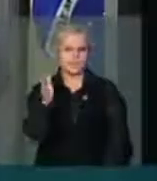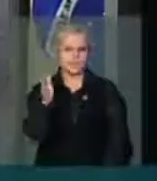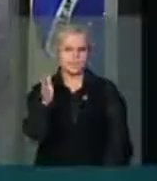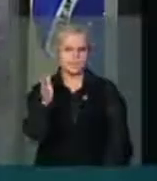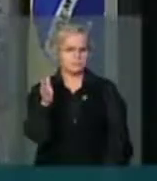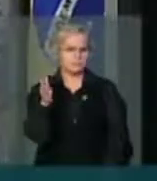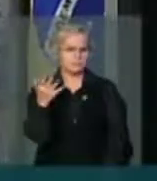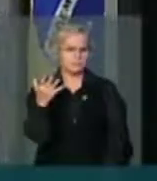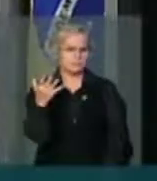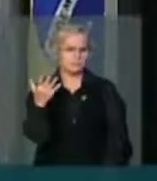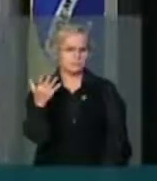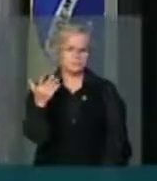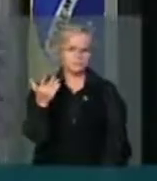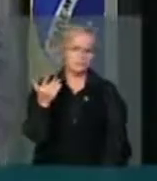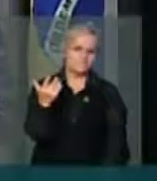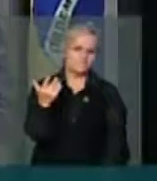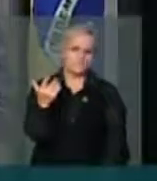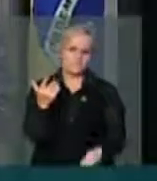passava com